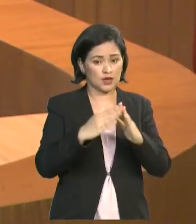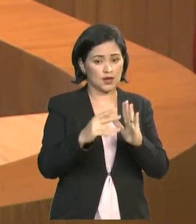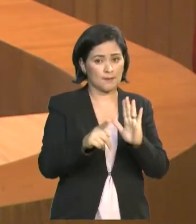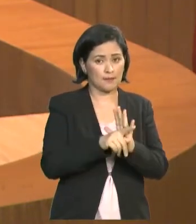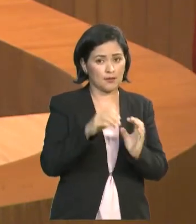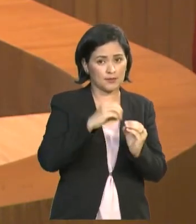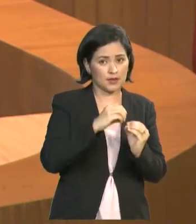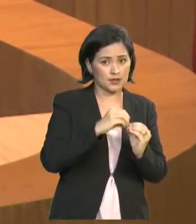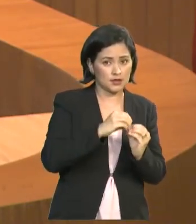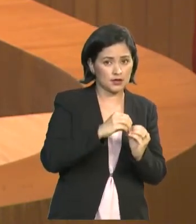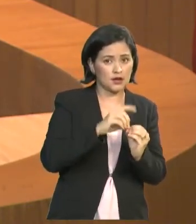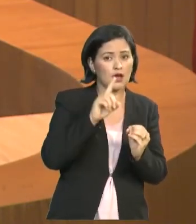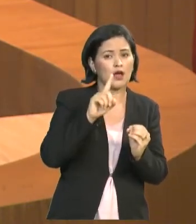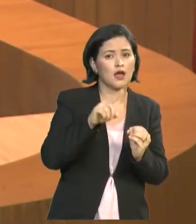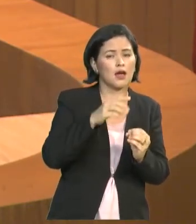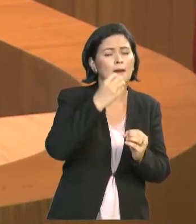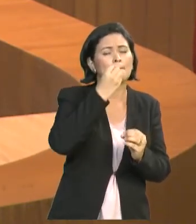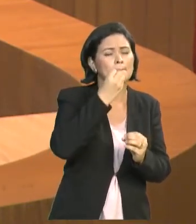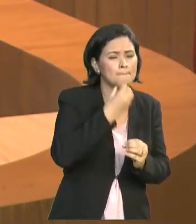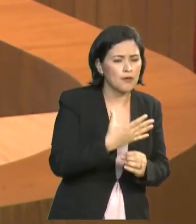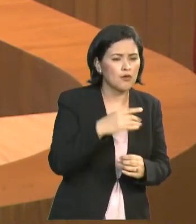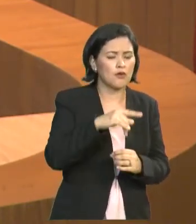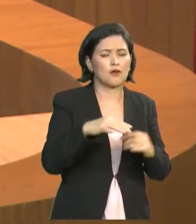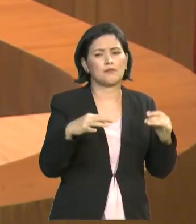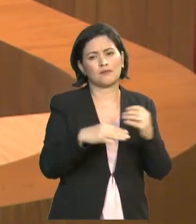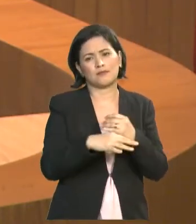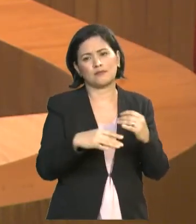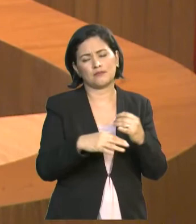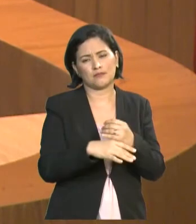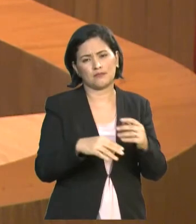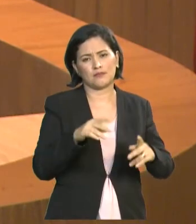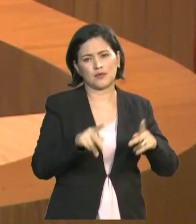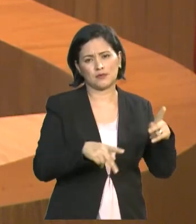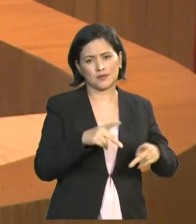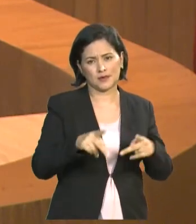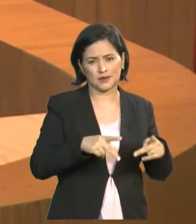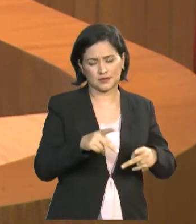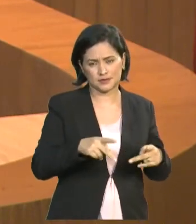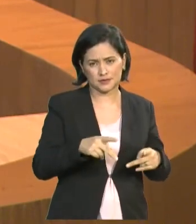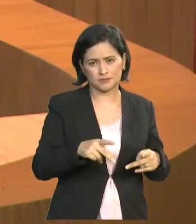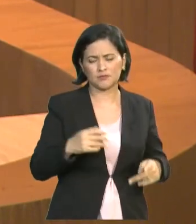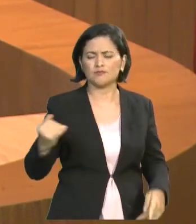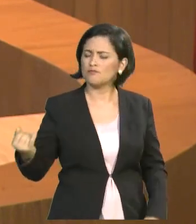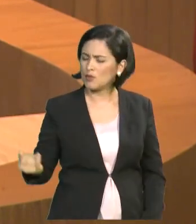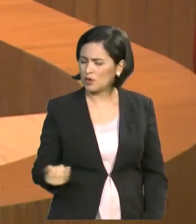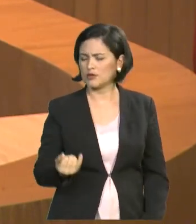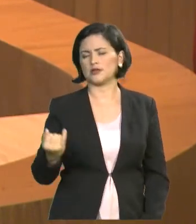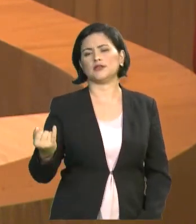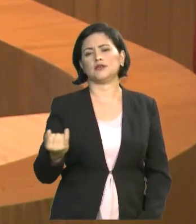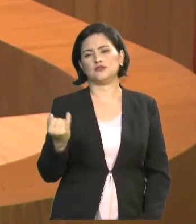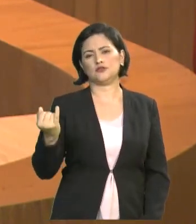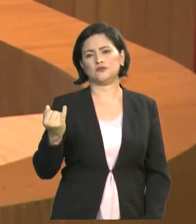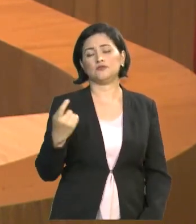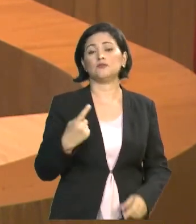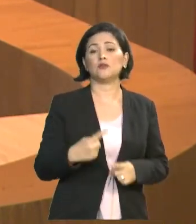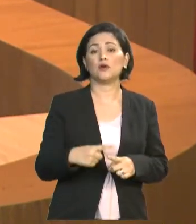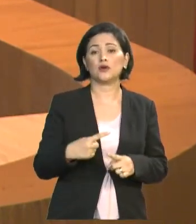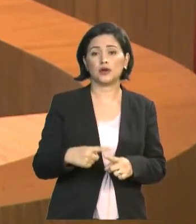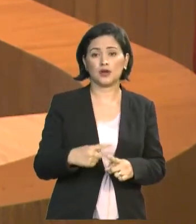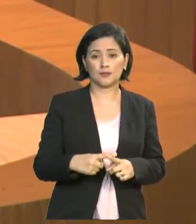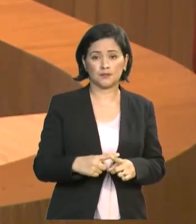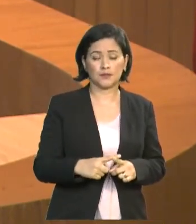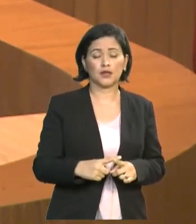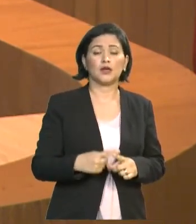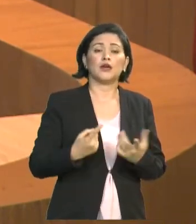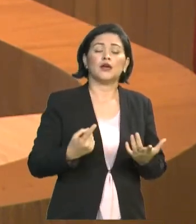Vale destacar que o posto será de grande relevância, pois além de atender as demandas locais, atenderá as demandas